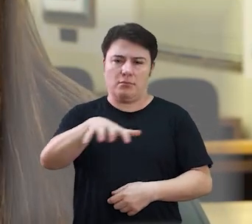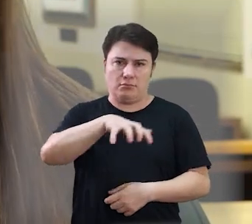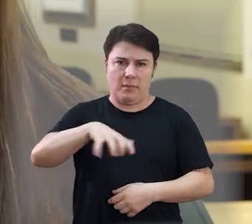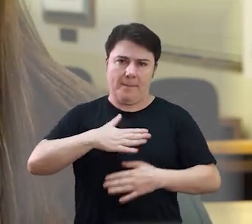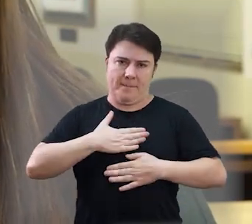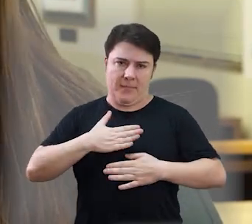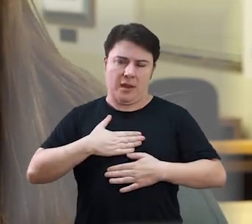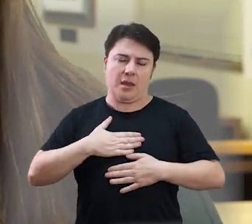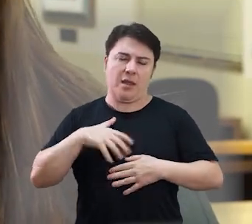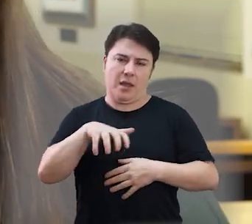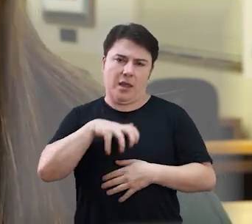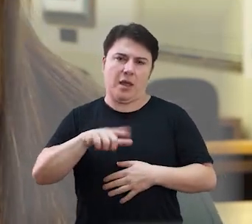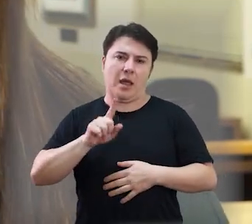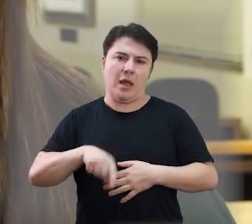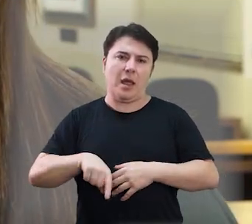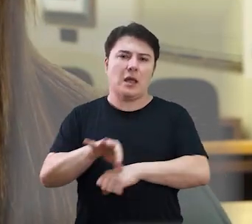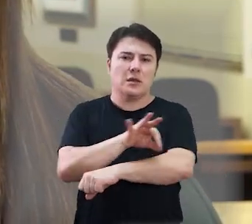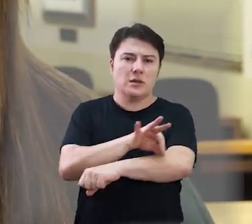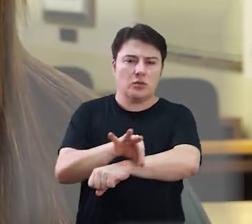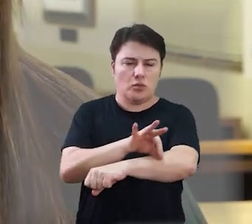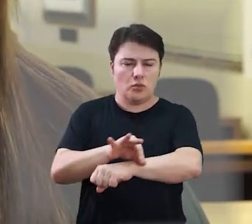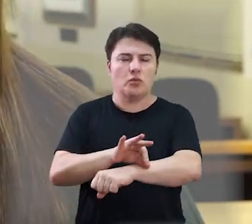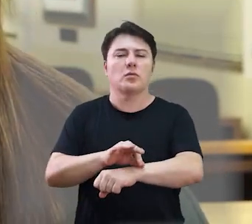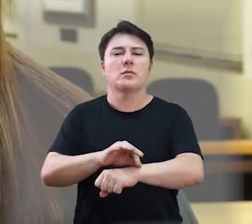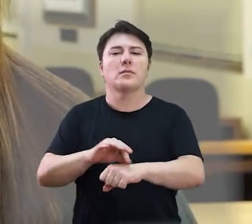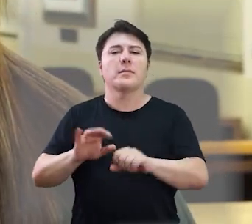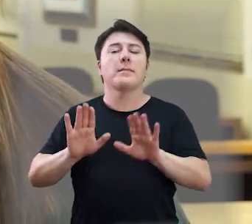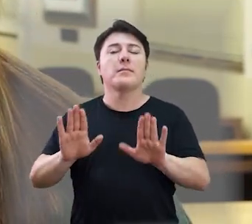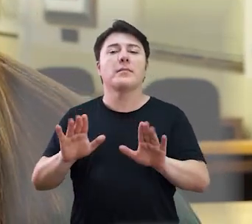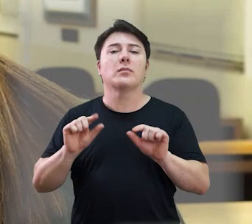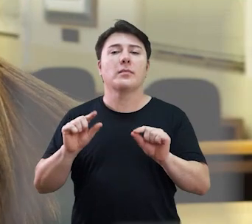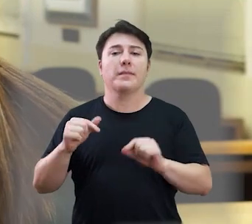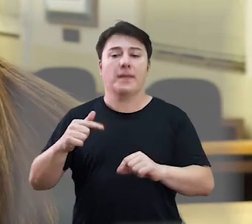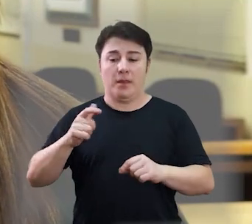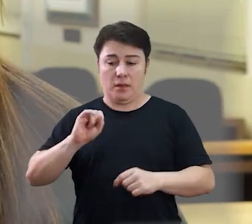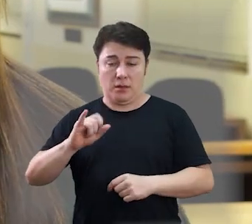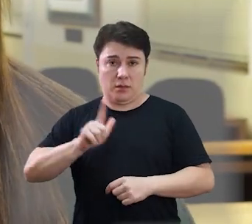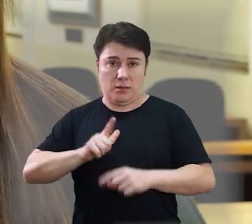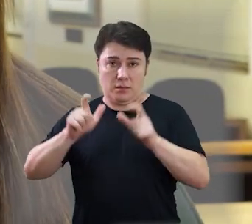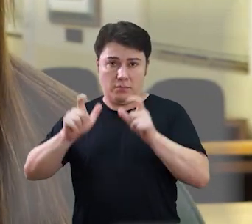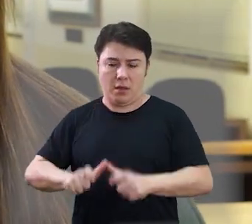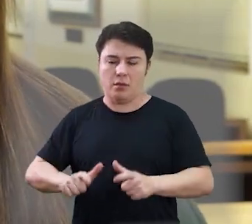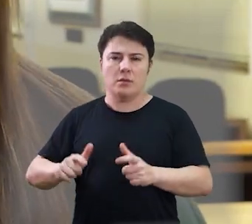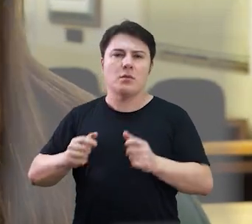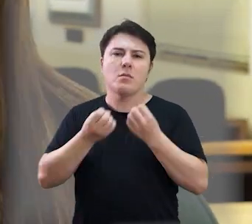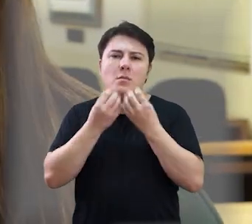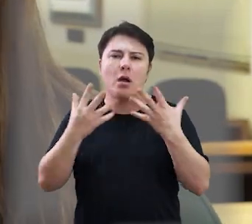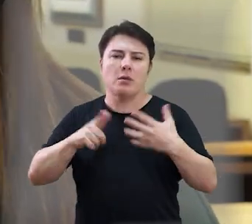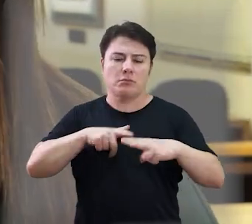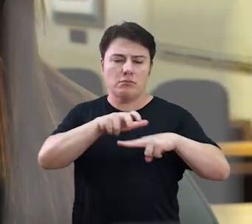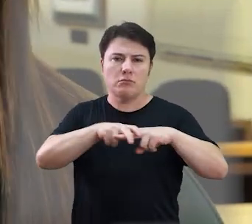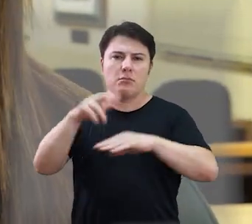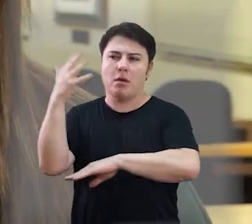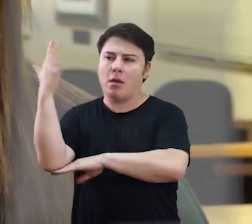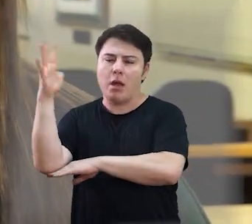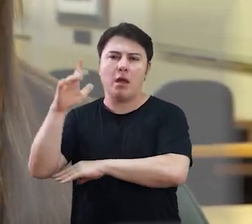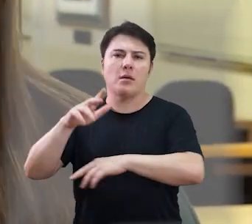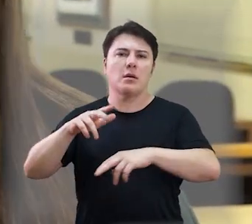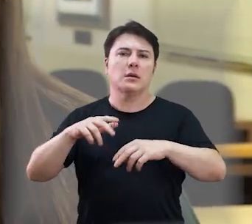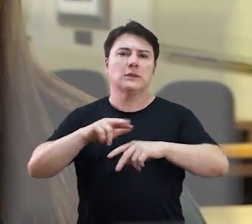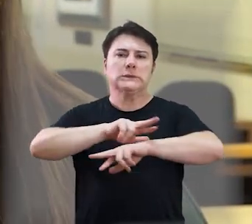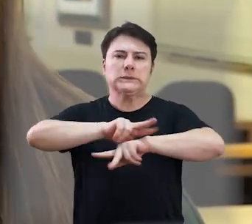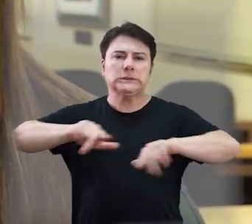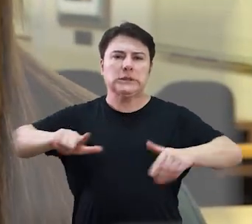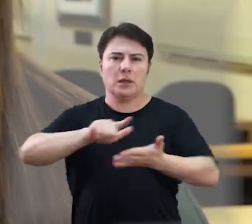né, que é a minha área de arquitetura, urbanismo, mas é por isso, porque um espaço bem qualificado, limpo, com bancos, com árvore, né,